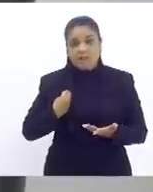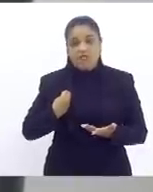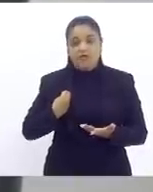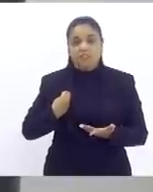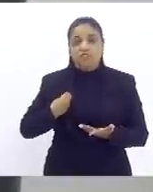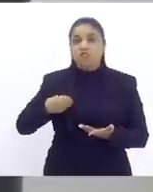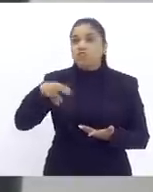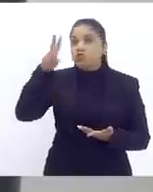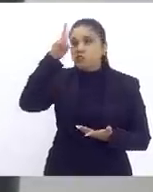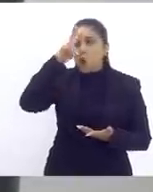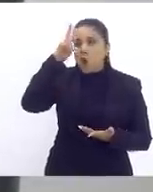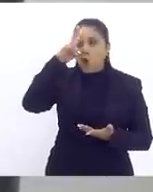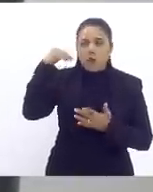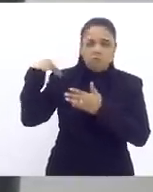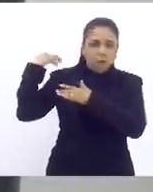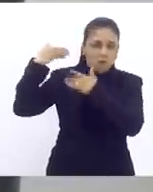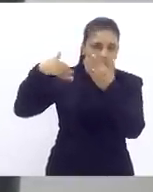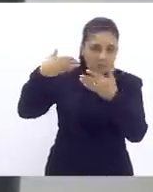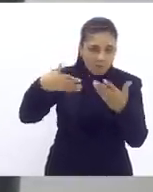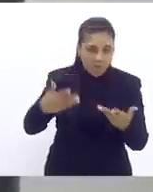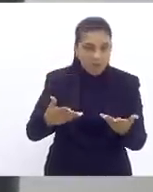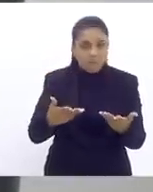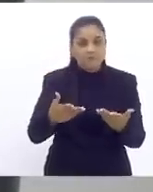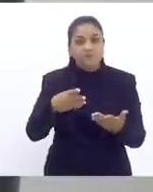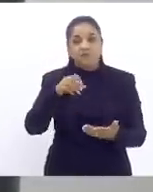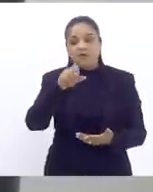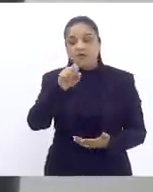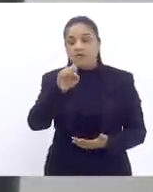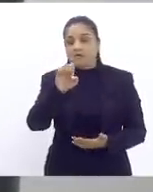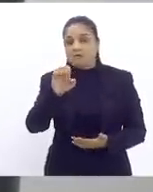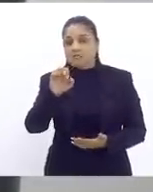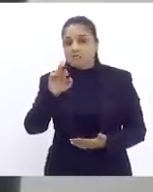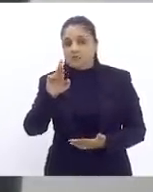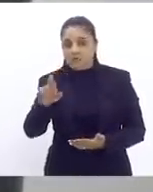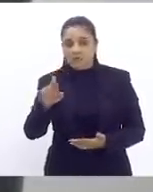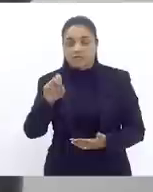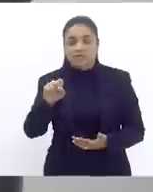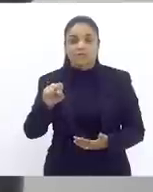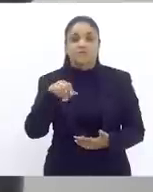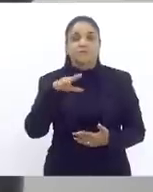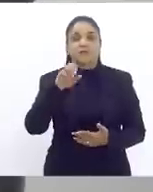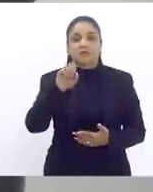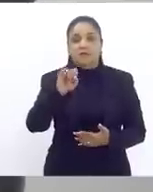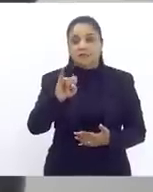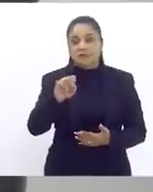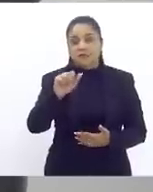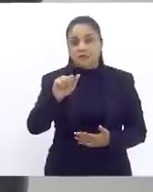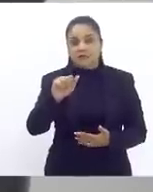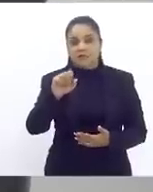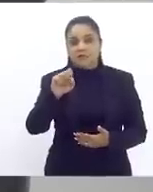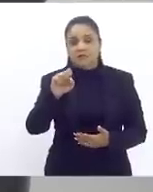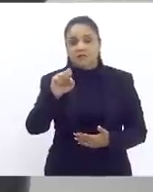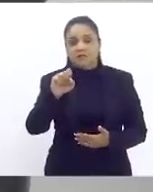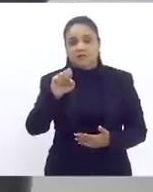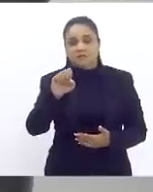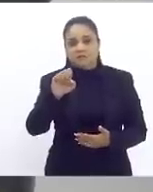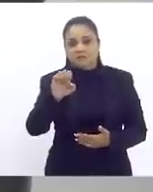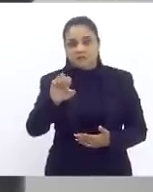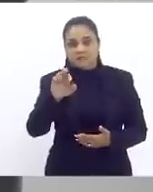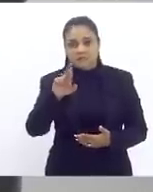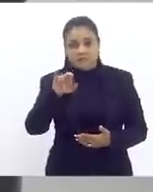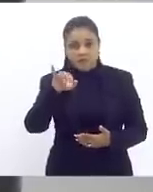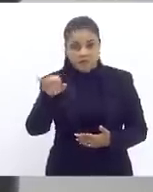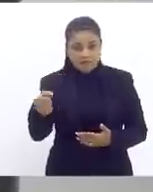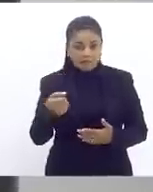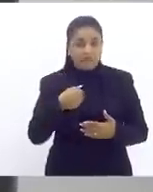histórico que acontece a série a carreira extintas é carreira assistindo são coisas